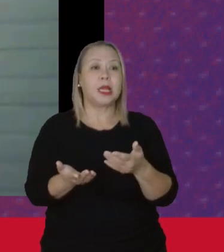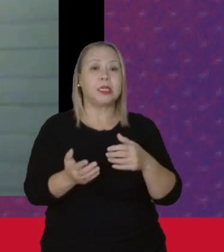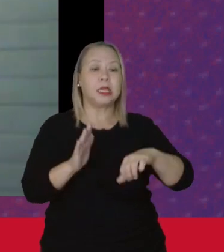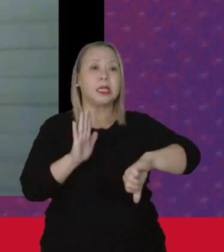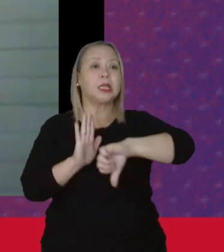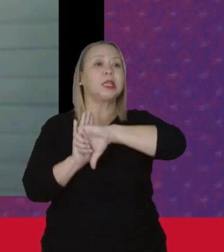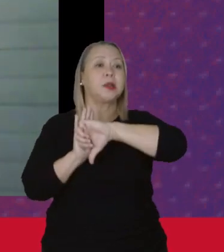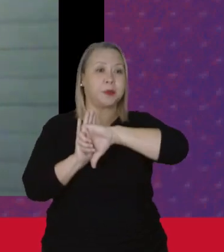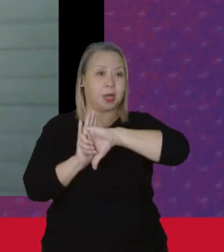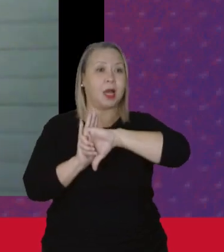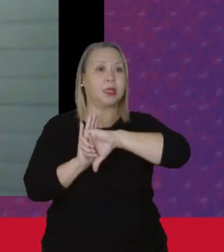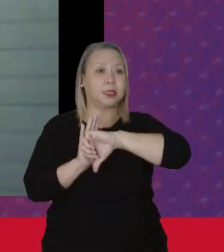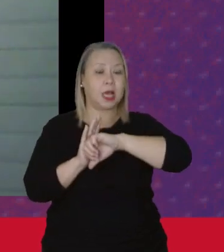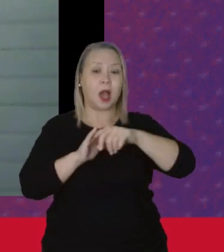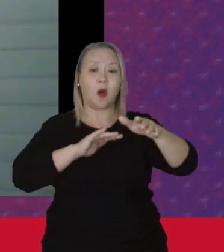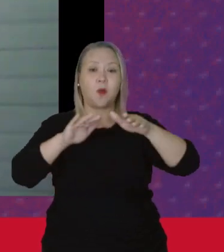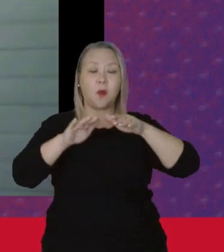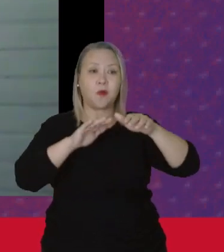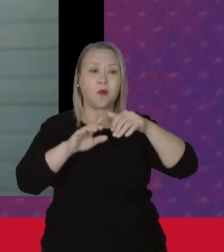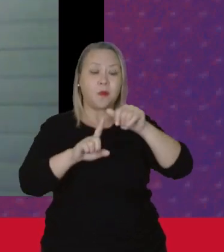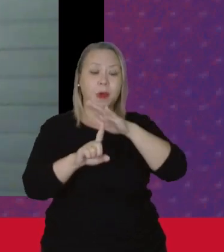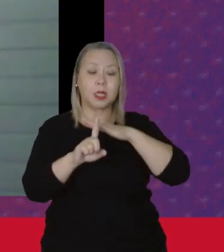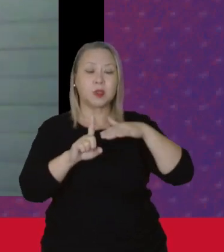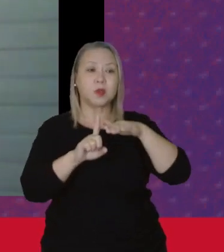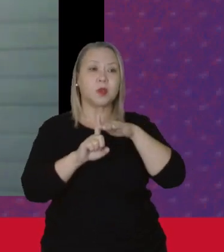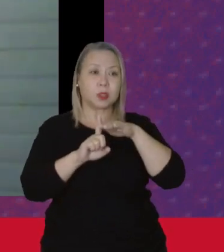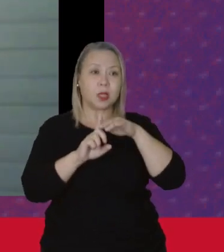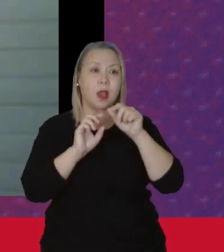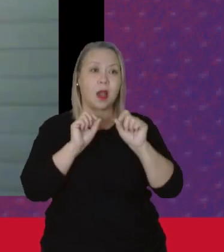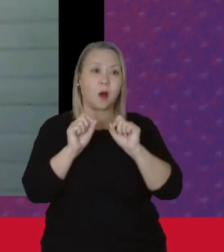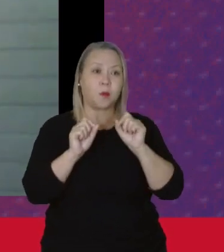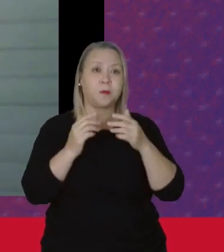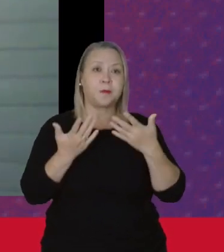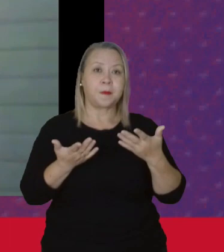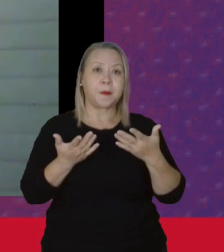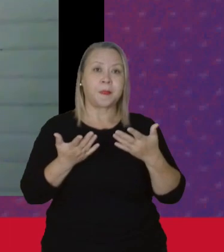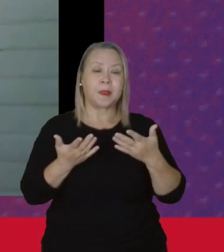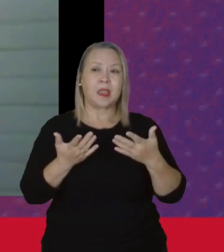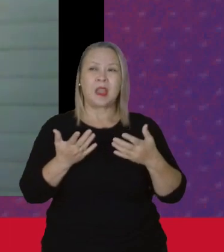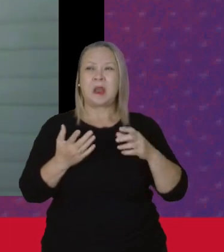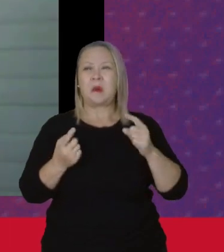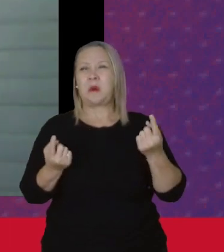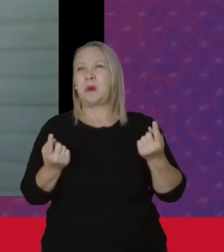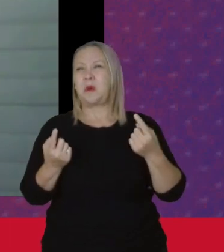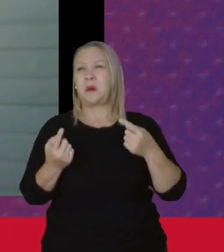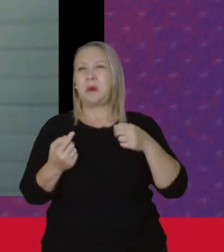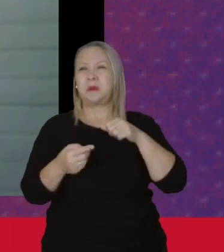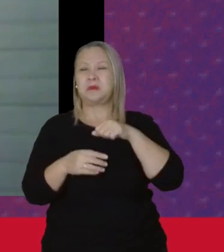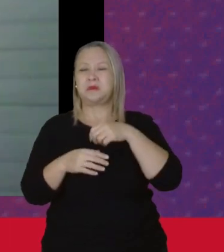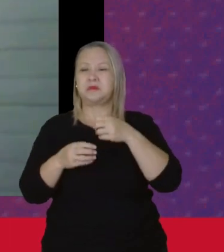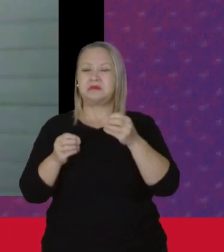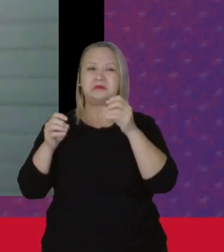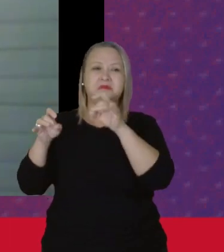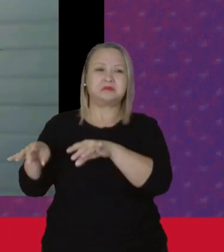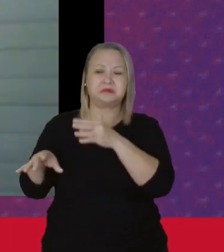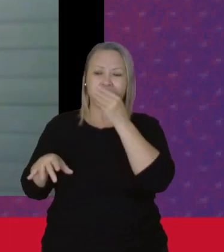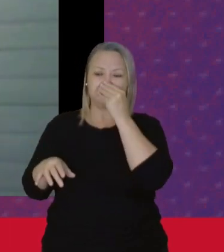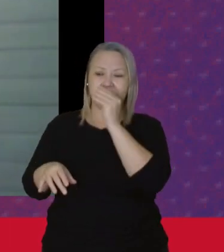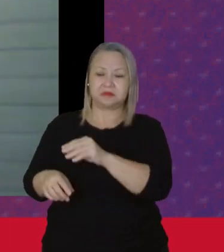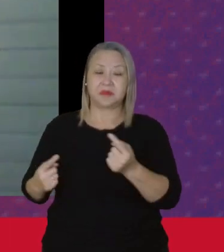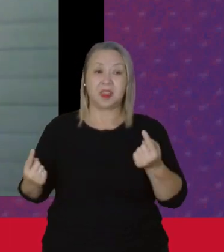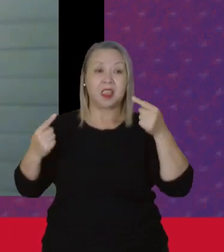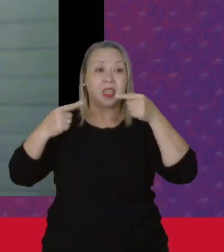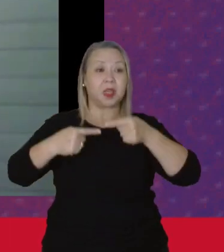criminalizar o movimento social, né, por desvirtuar, ir contra, né,